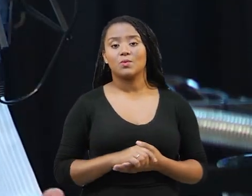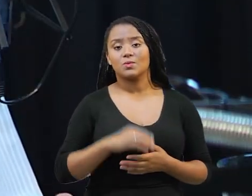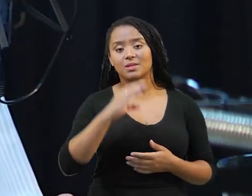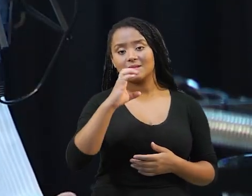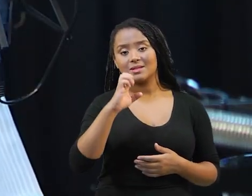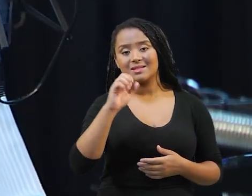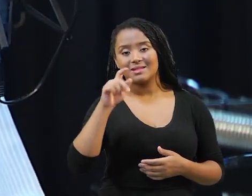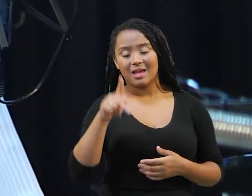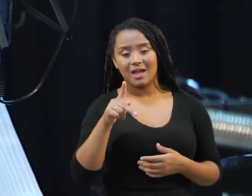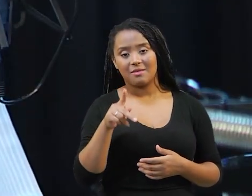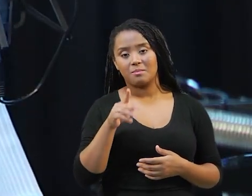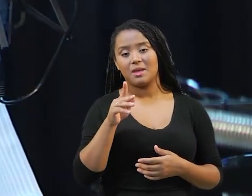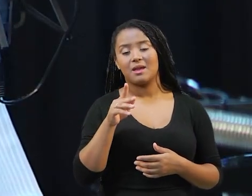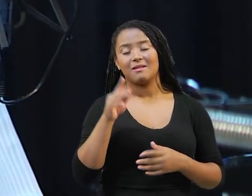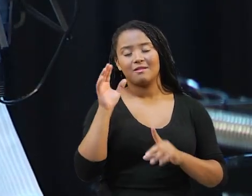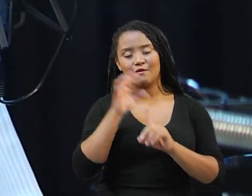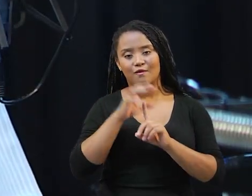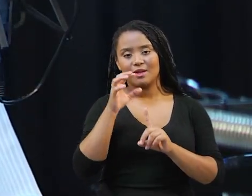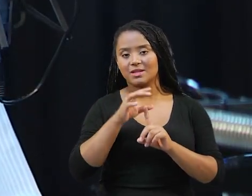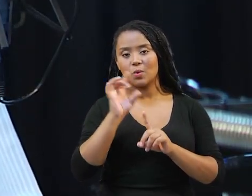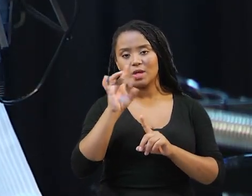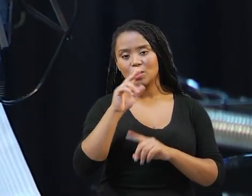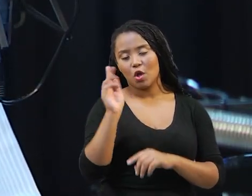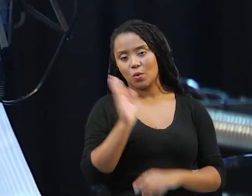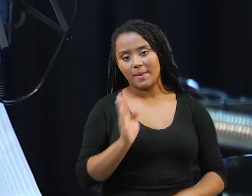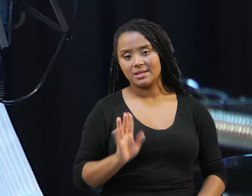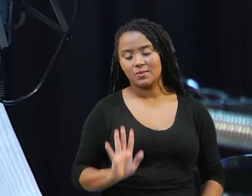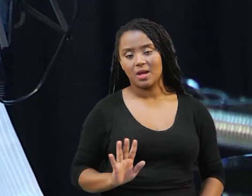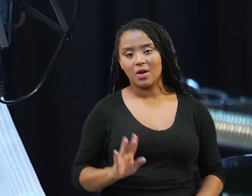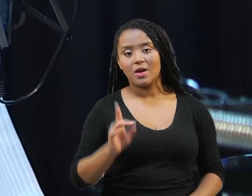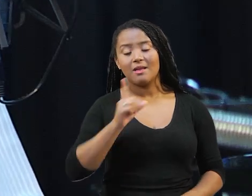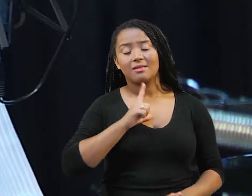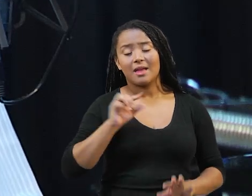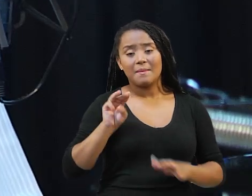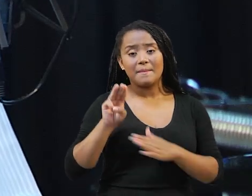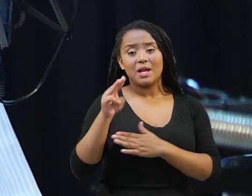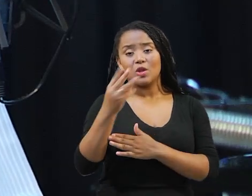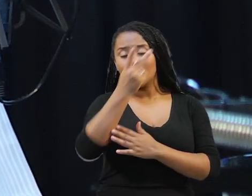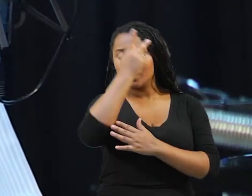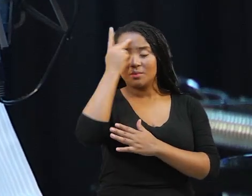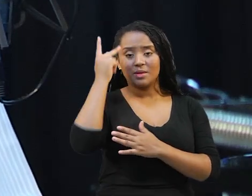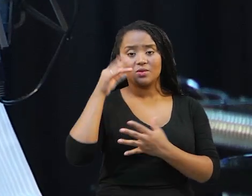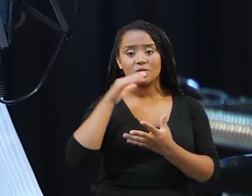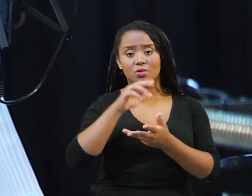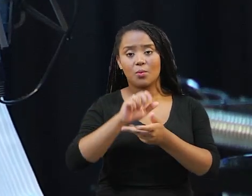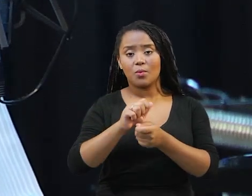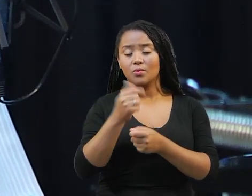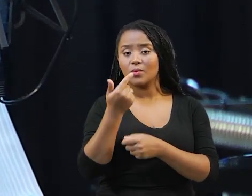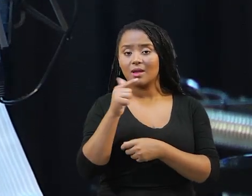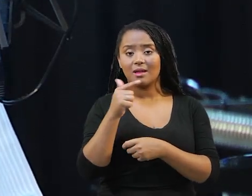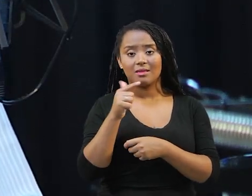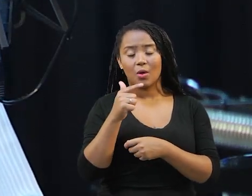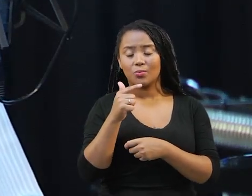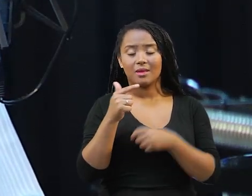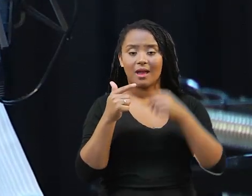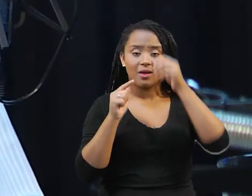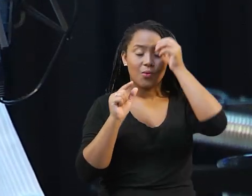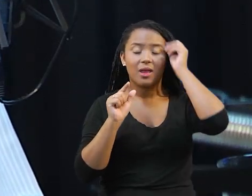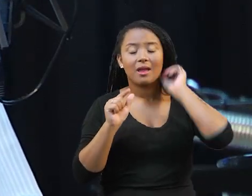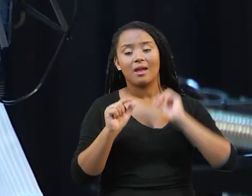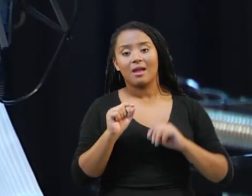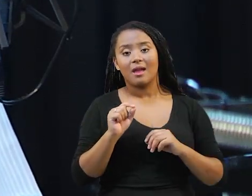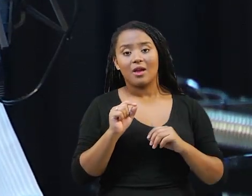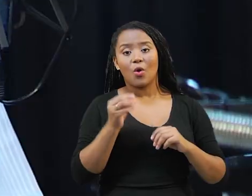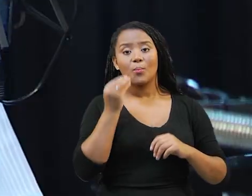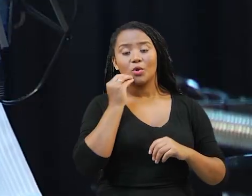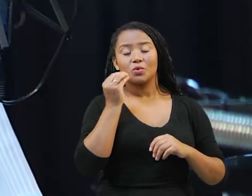CEP é fator prognóstico, infelizmente, hoje. Não só no Brasil, no mundo inteiro. Né? Então nós temos milhões de pessoas